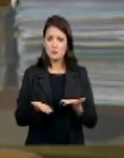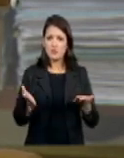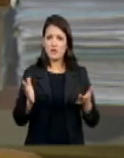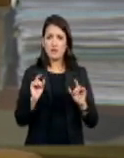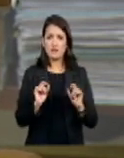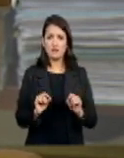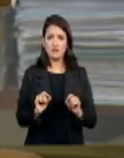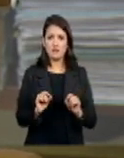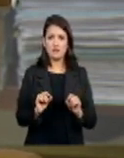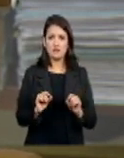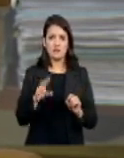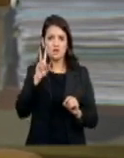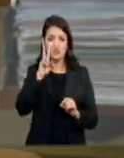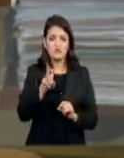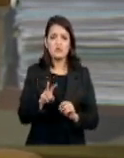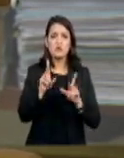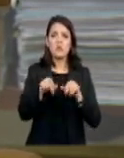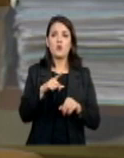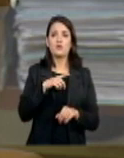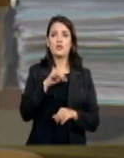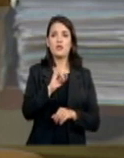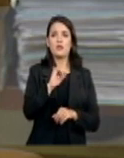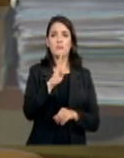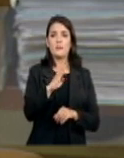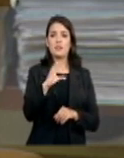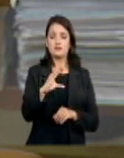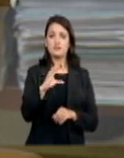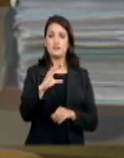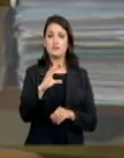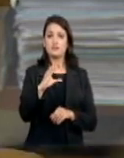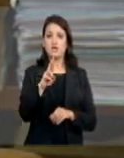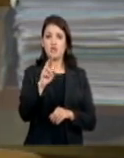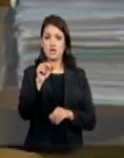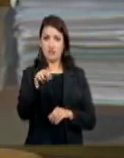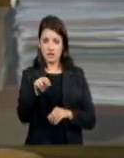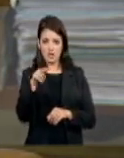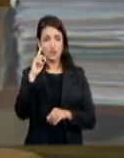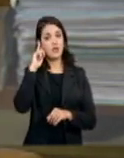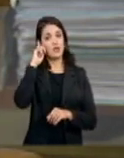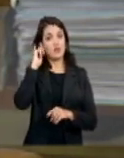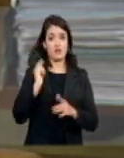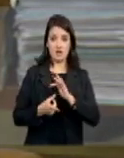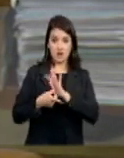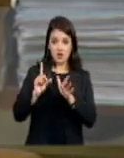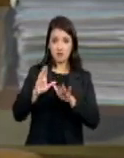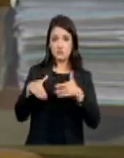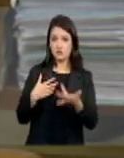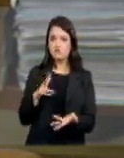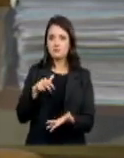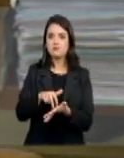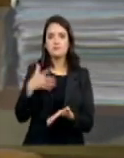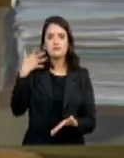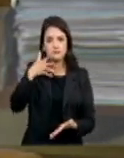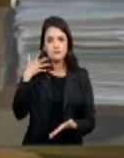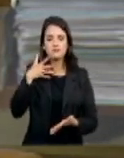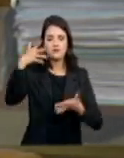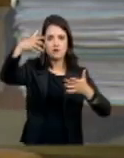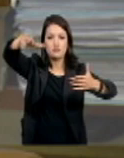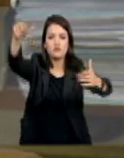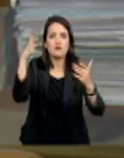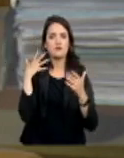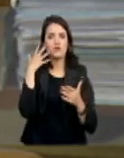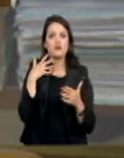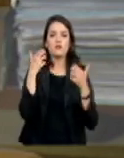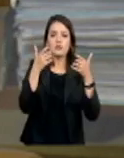salientou o ibc clean em sua condição de amicus curiae nas peças processuais que produziu